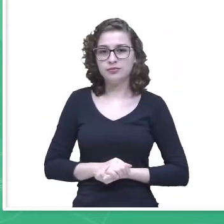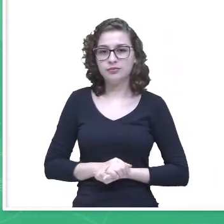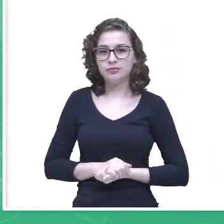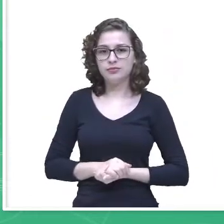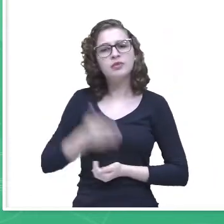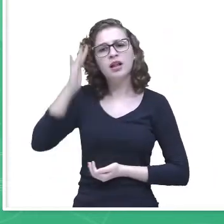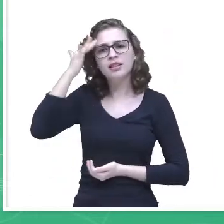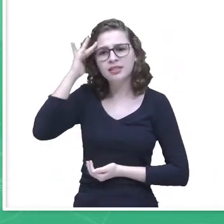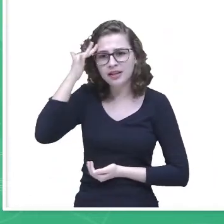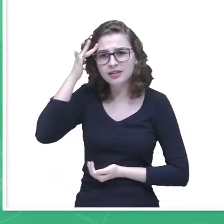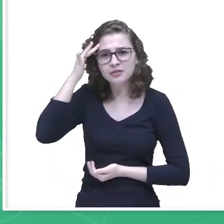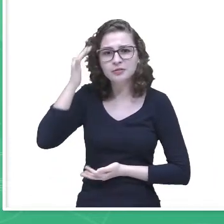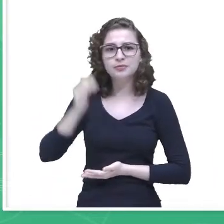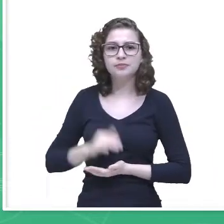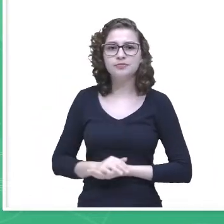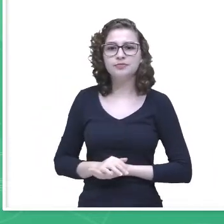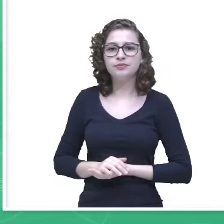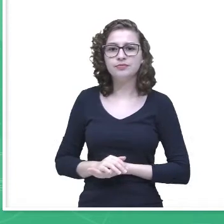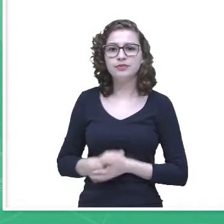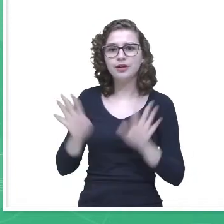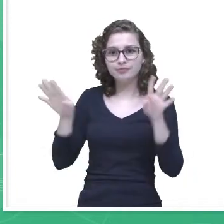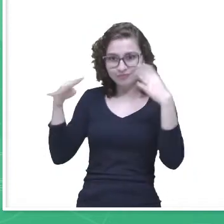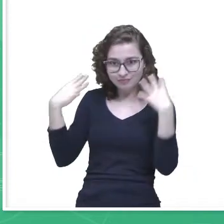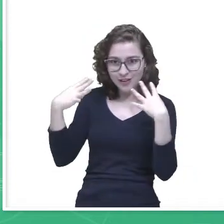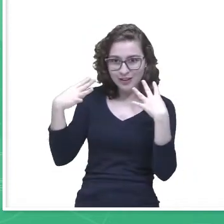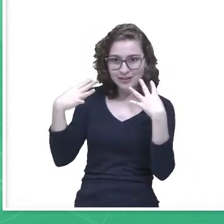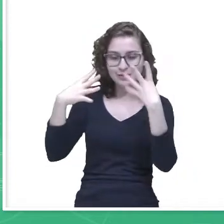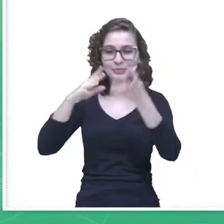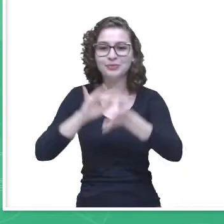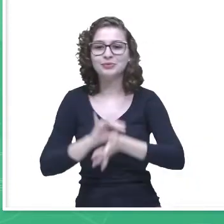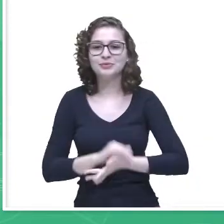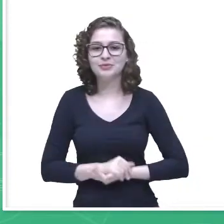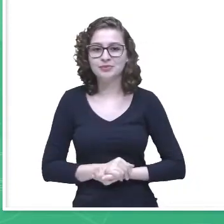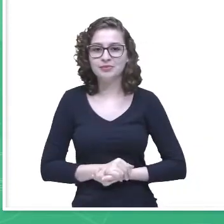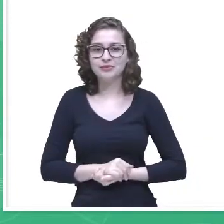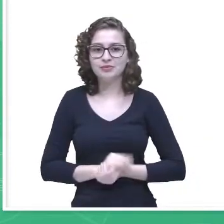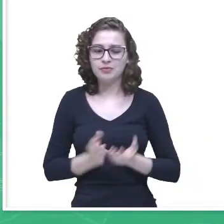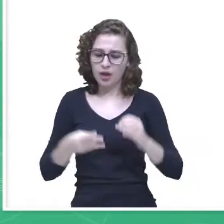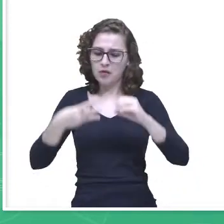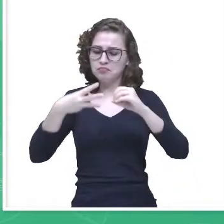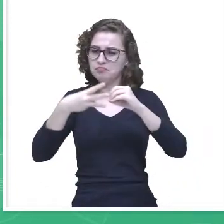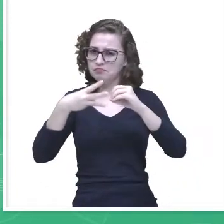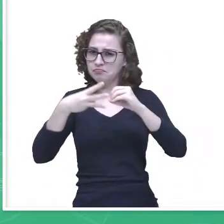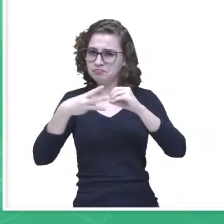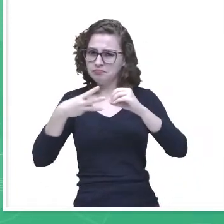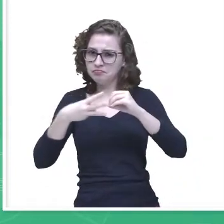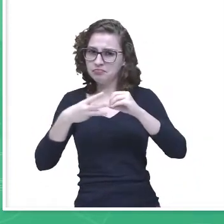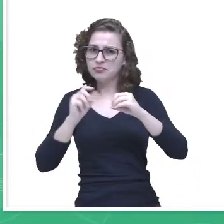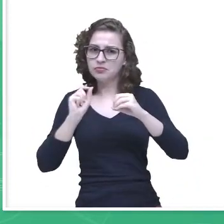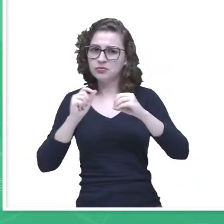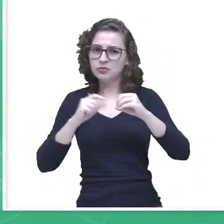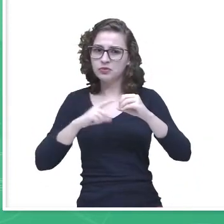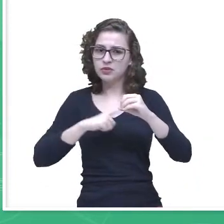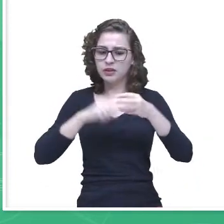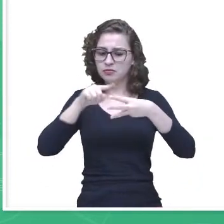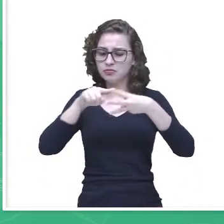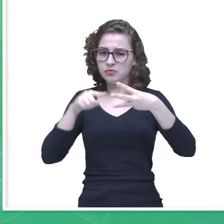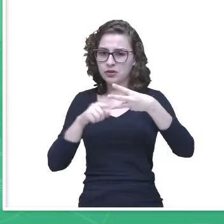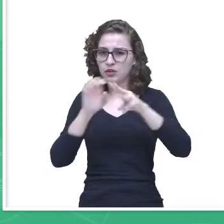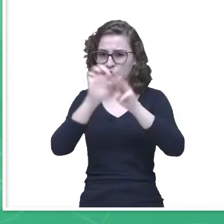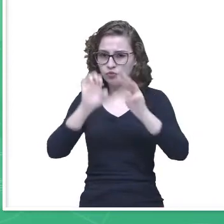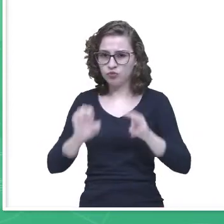beleza? Então, olha aqui nos meus olhos verdes. Bem, você sabe que a nossa célula é composta basicamente por 3 estruturas,